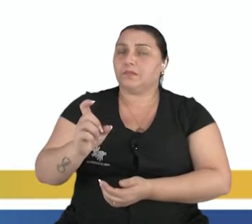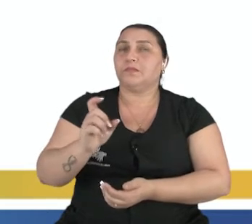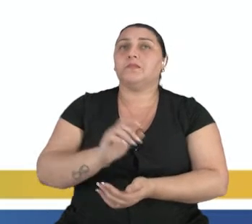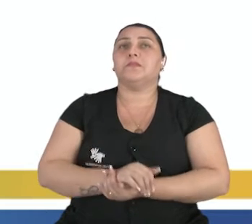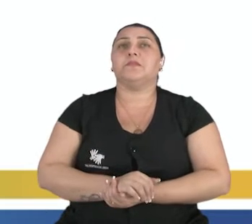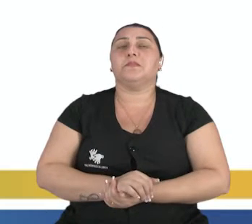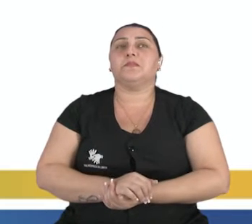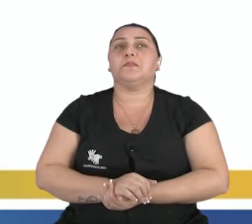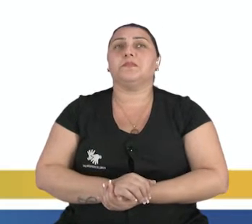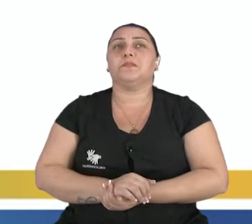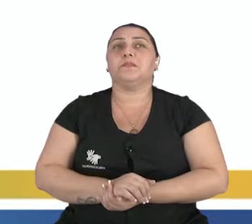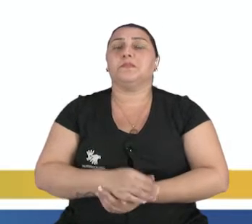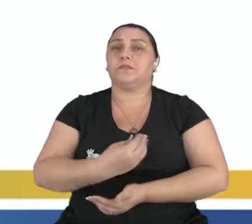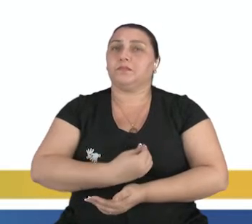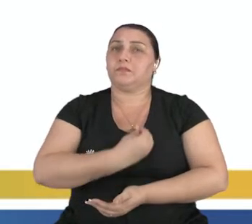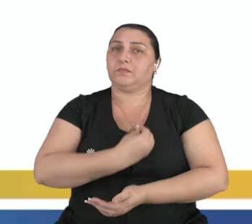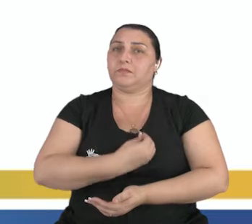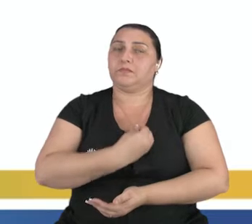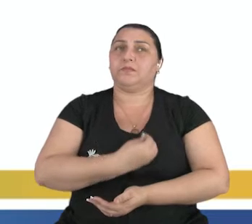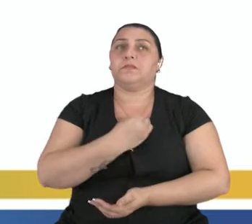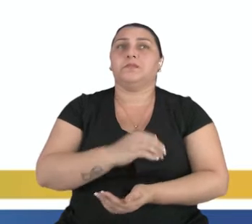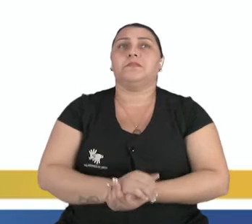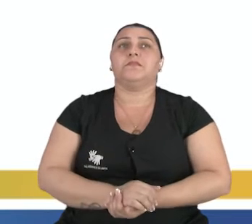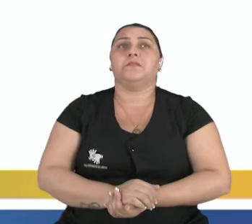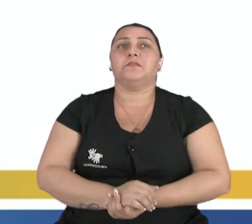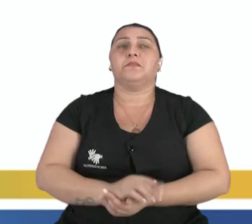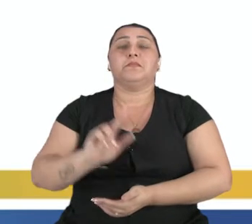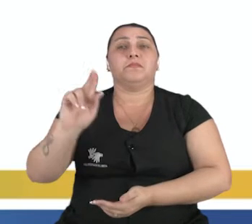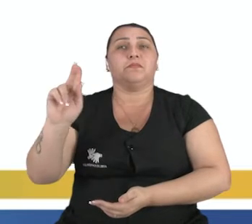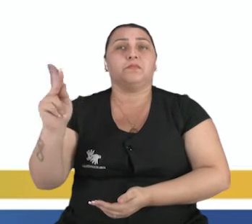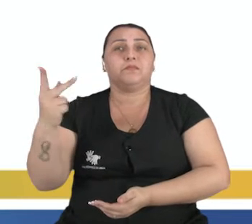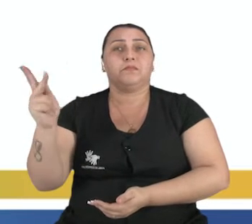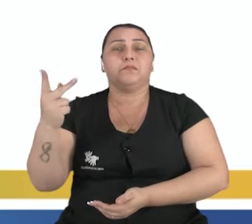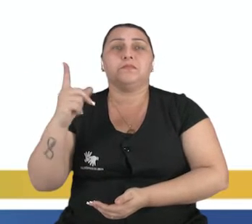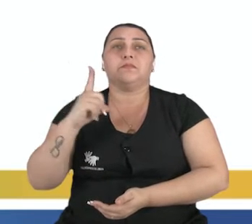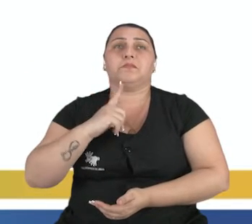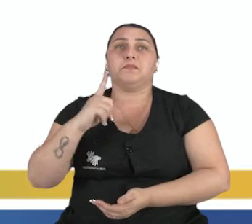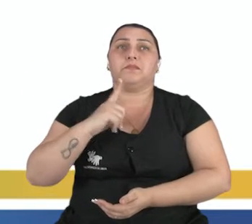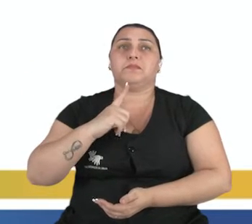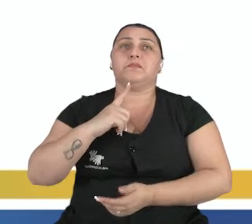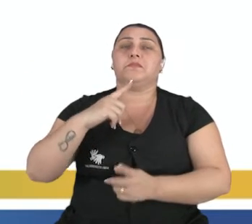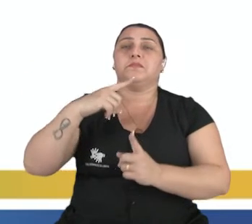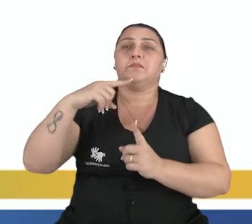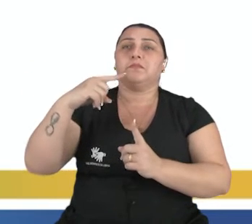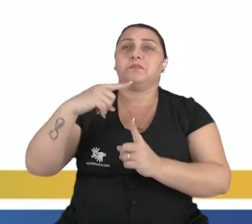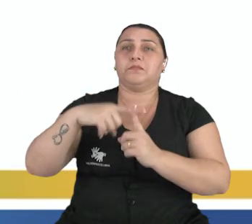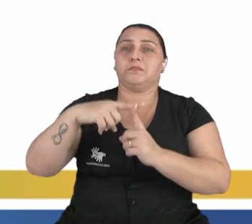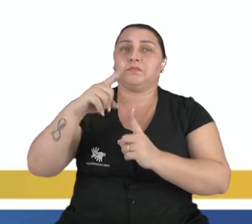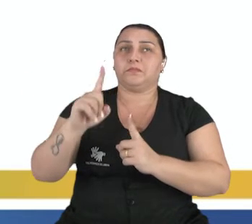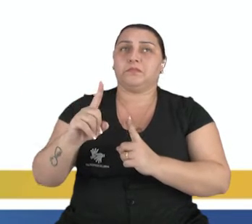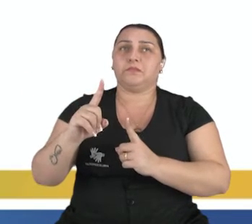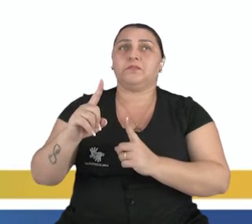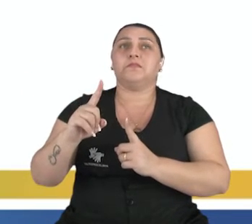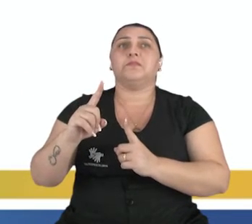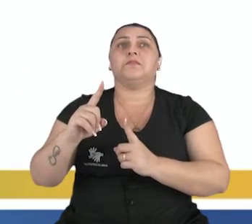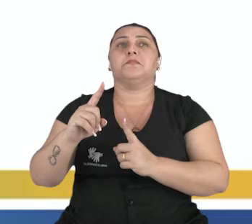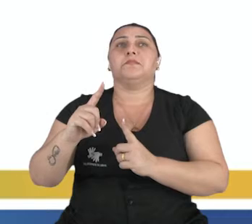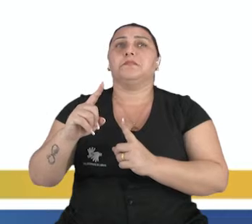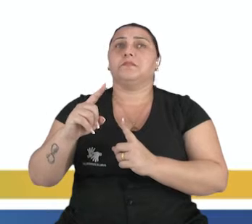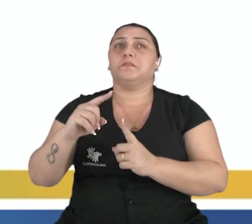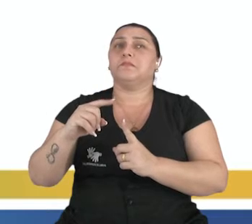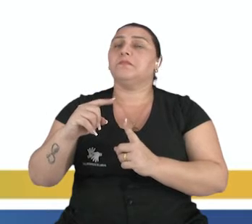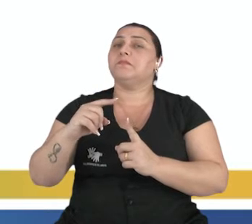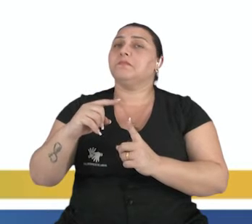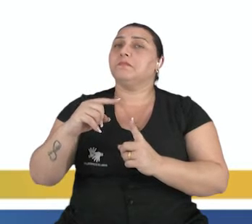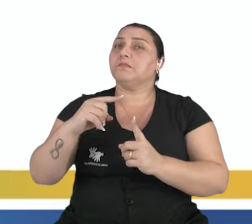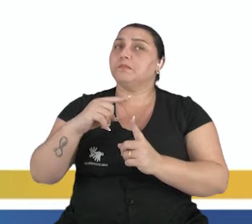espécies presentes na reação. Então, o hidrogênio ele tem a carga mais 1. Nitrogênio, você pode fazer o